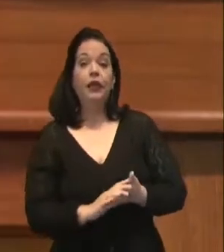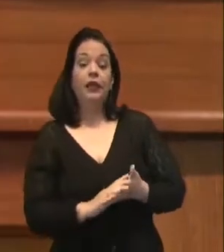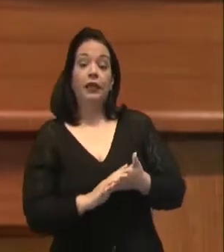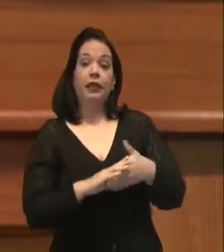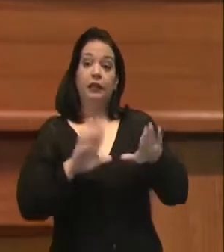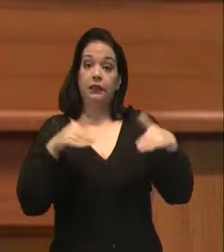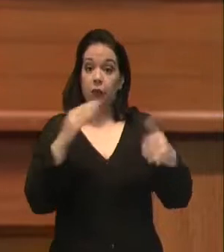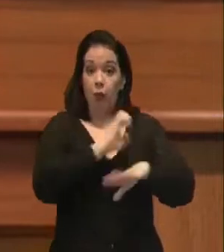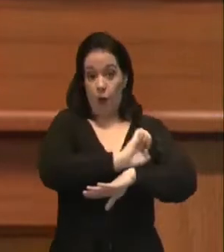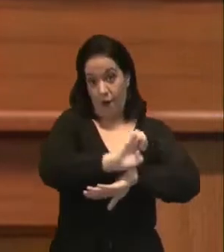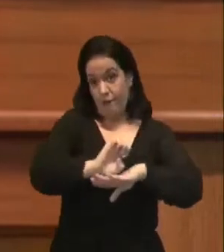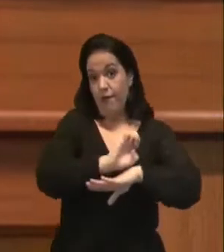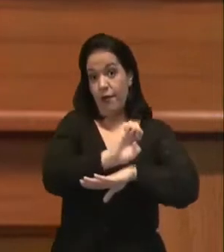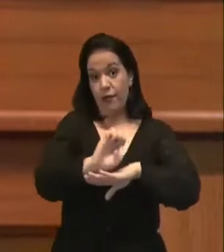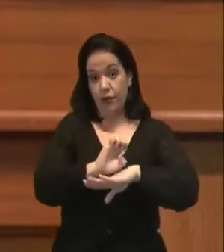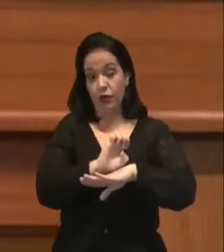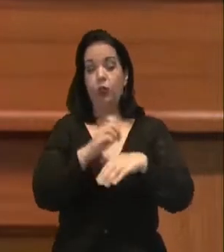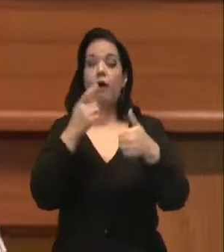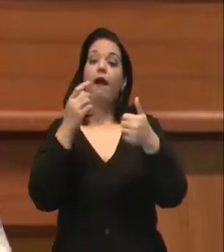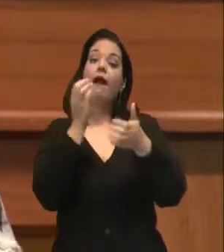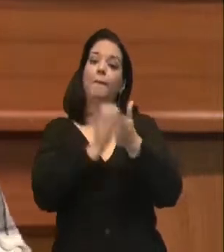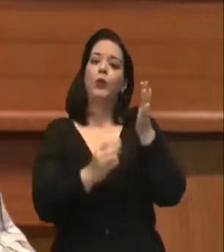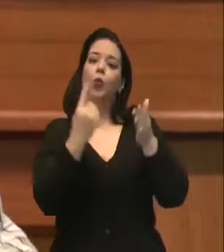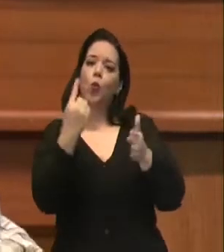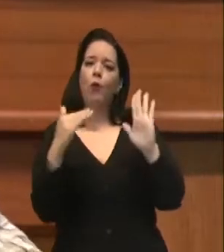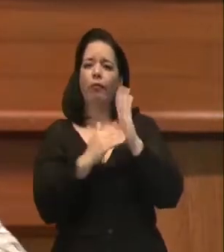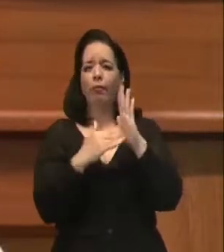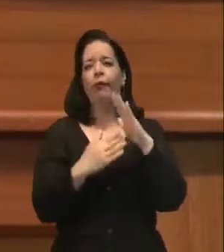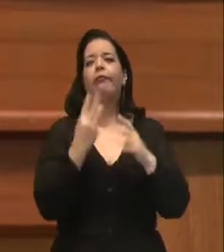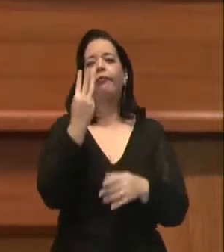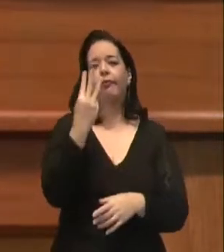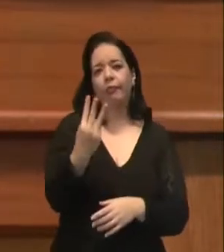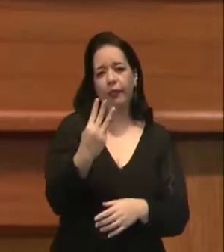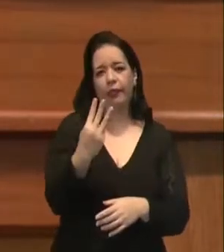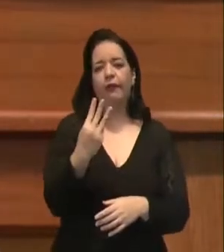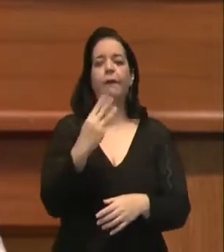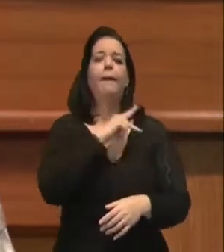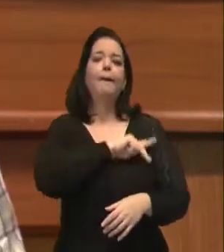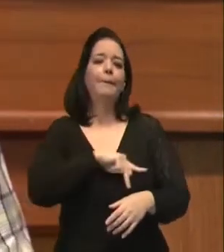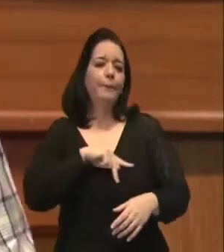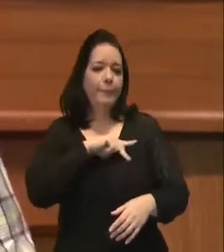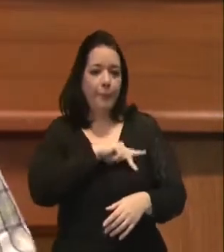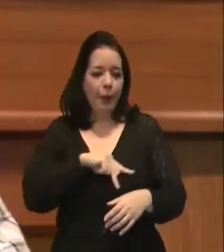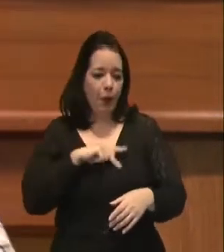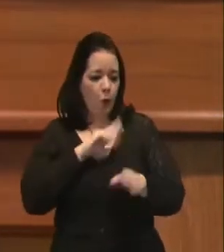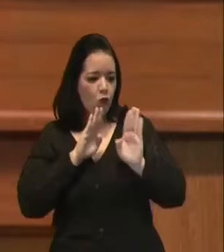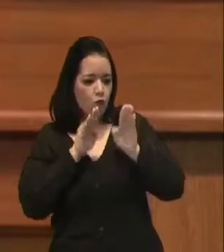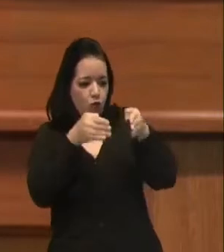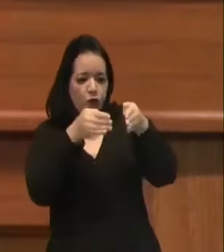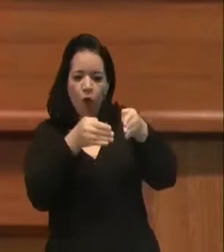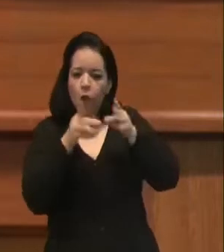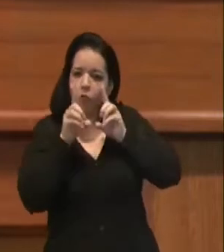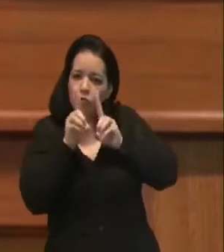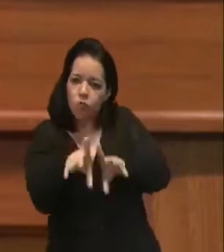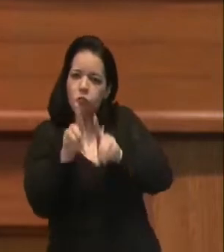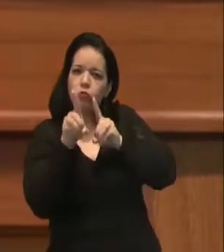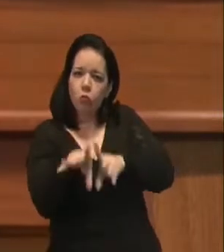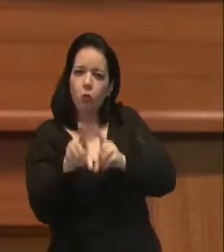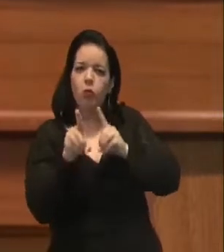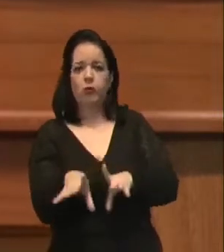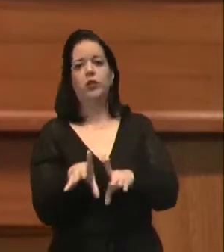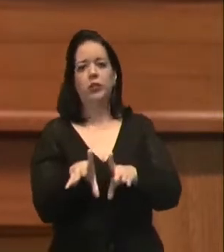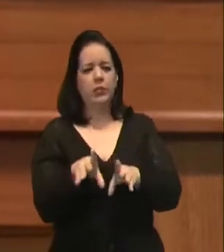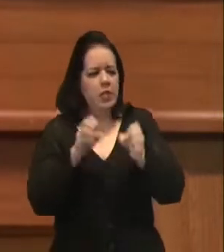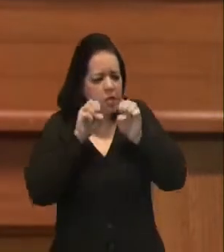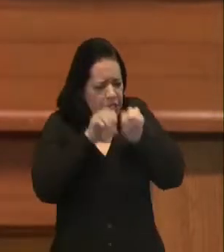dos 3 primeiros capítulos de Efésios é um foco doutrinário. Paulo lembra então uma coisa